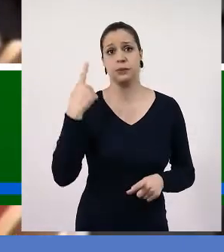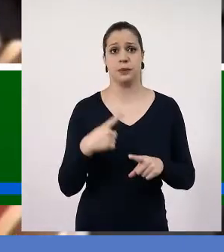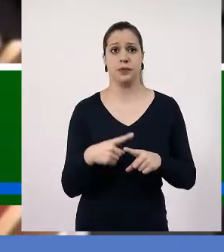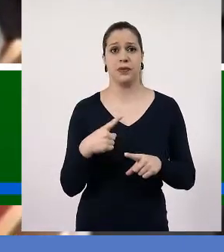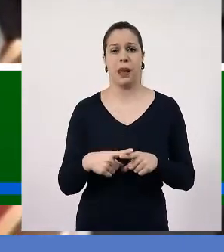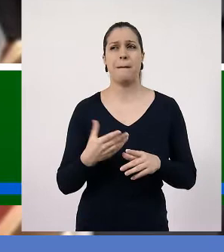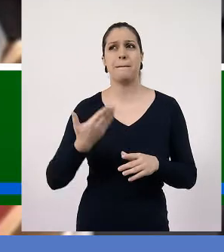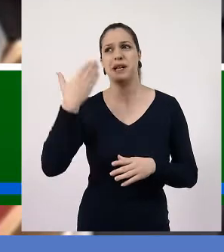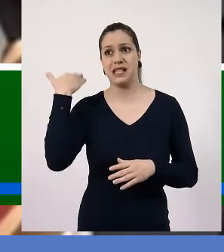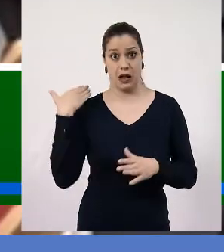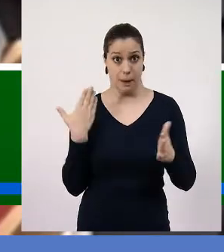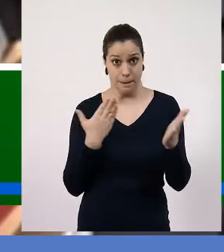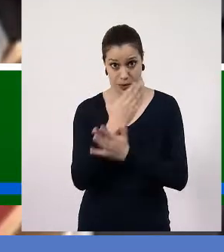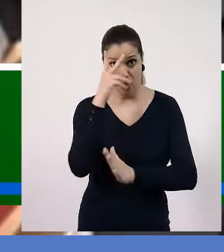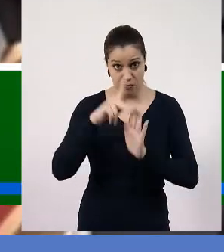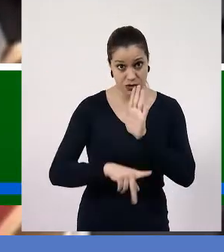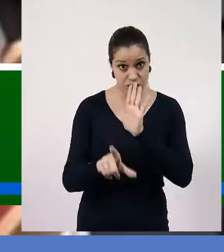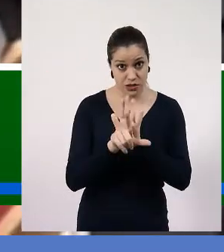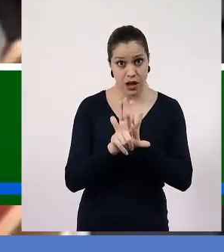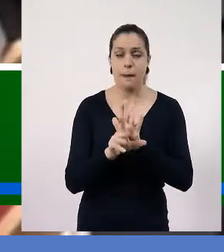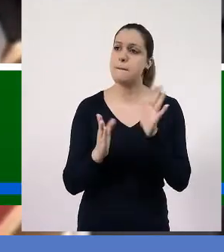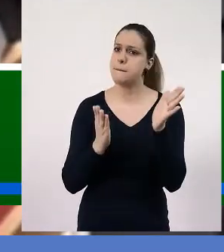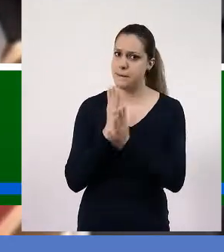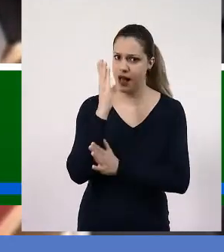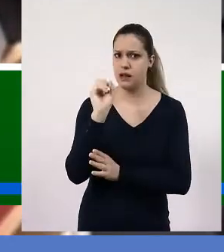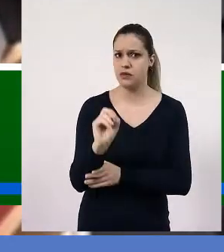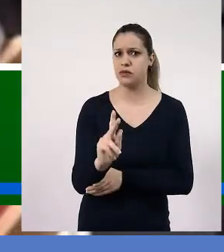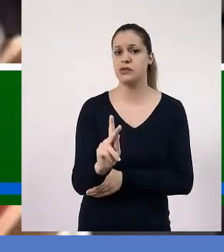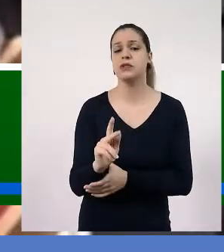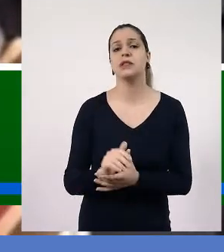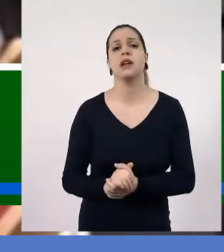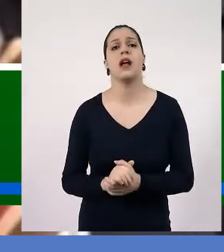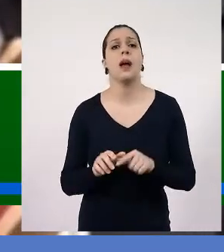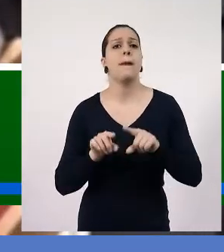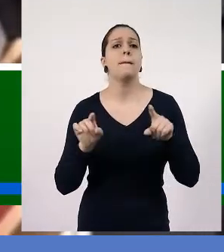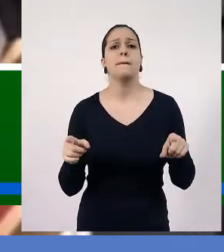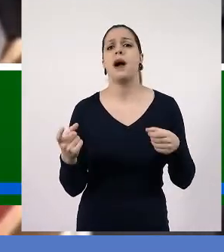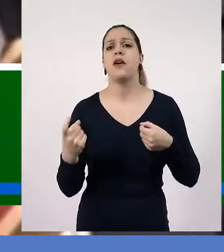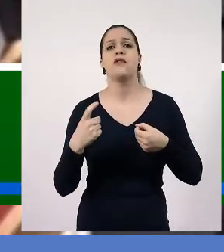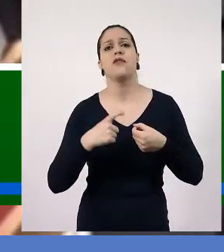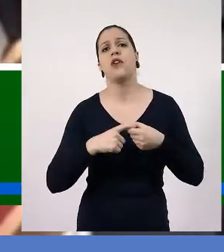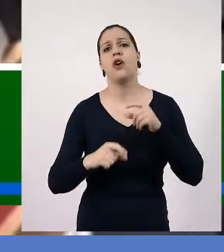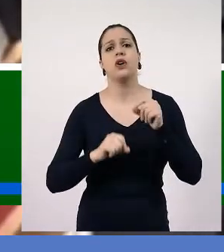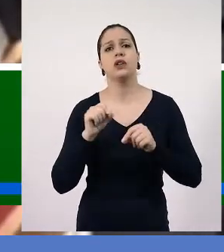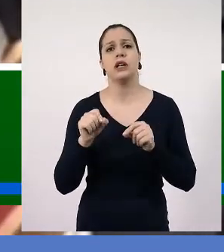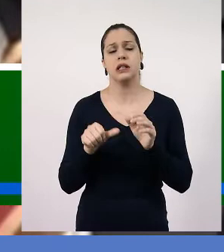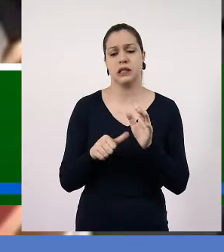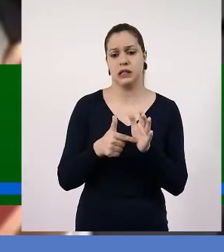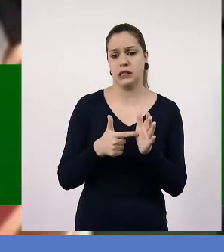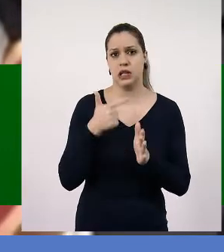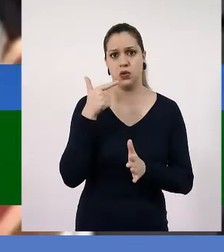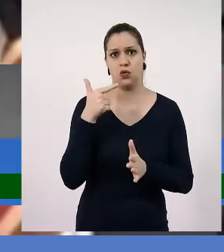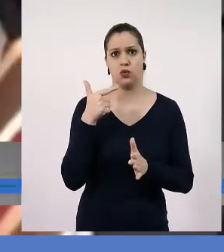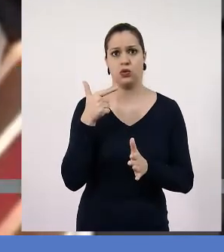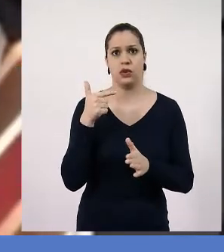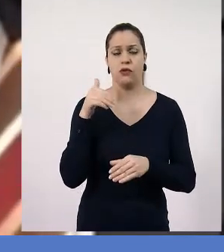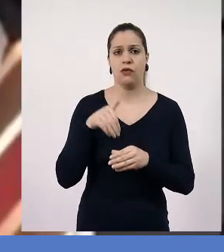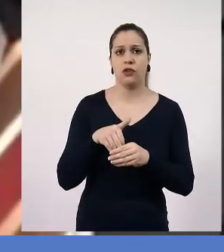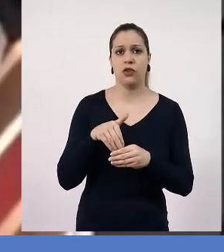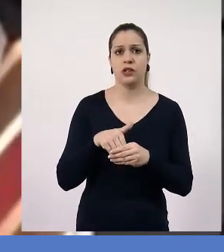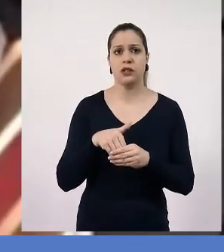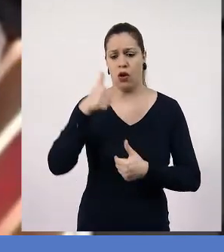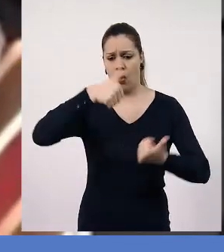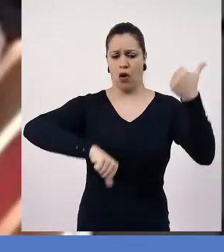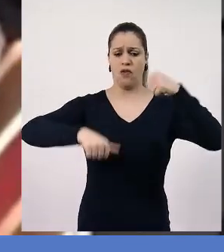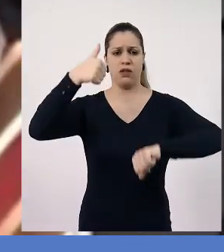gente aprovava aquele projeto, passava na comissão, votava em primeiro, depois votava em segunda, na comissão de mérito, ia para o